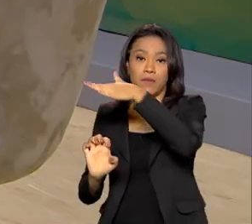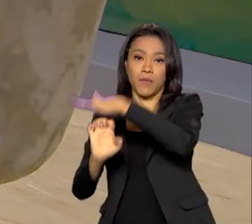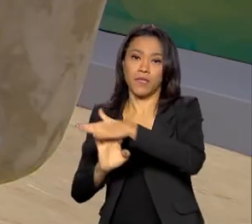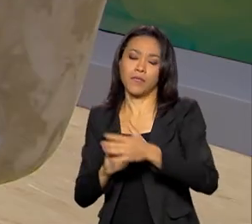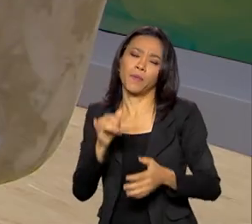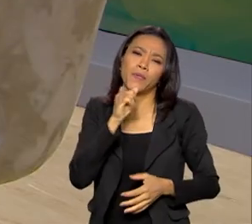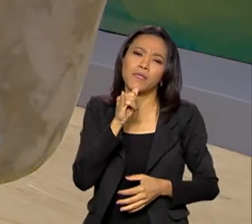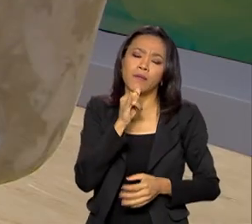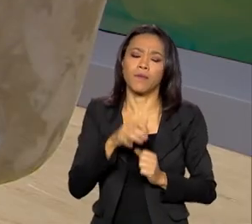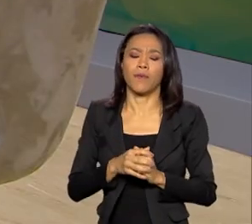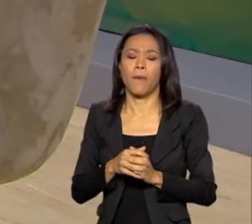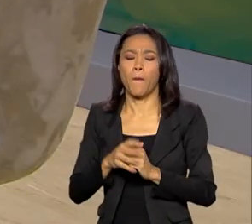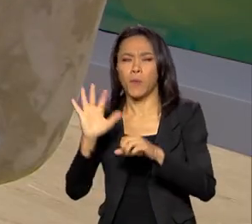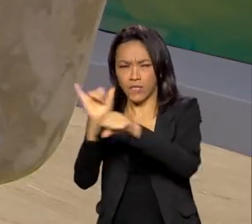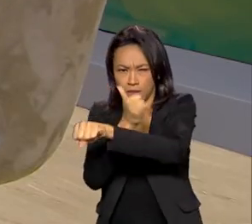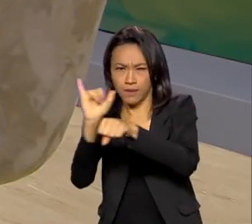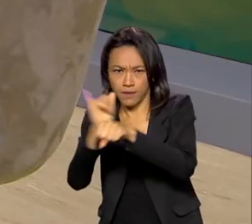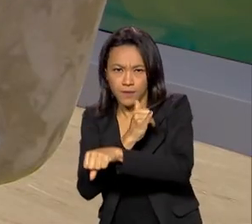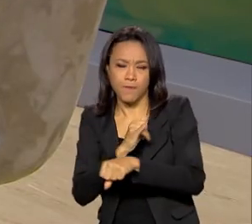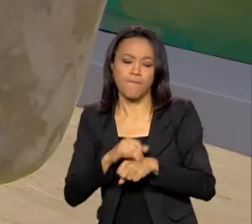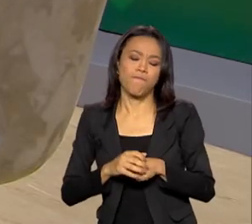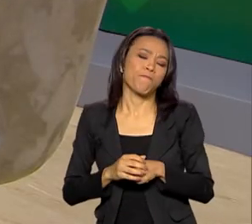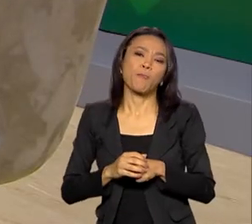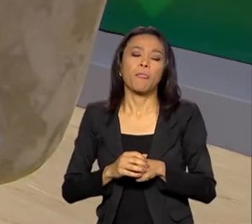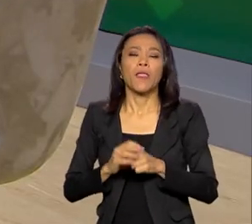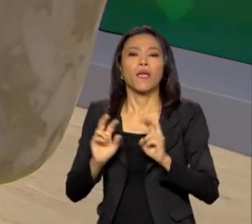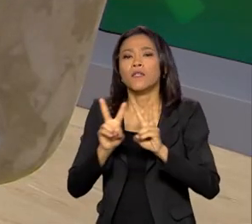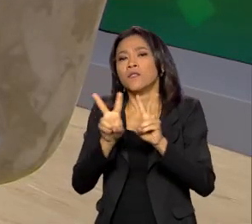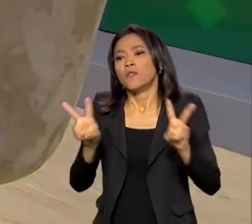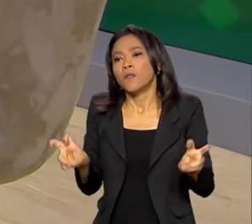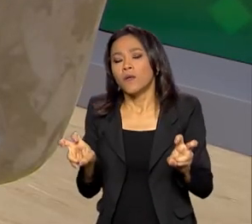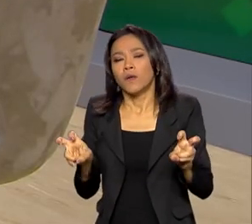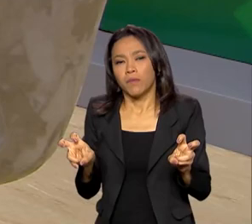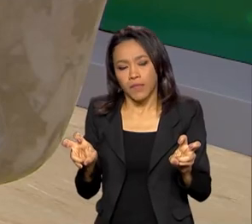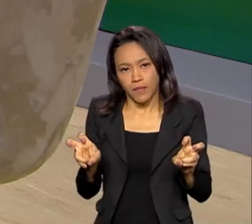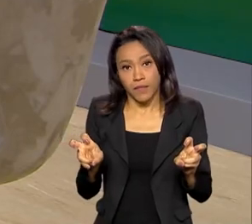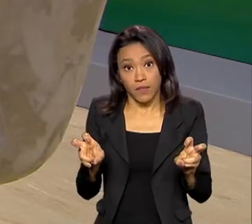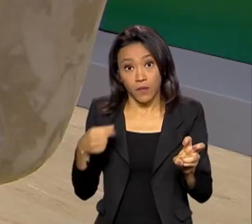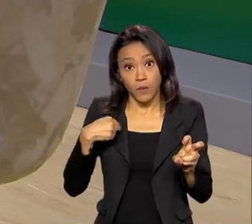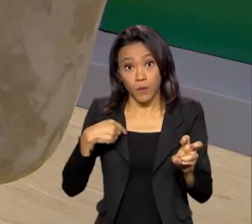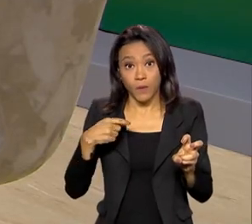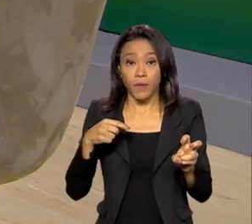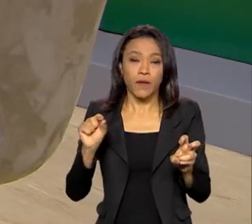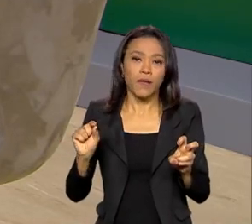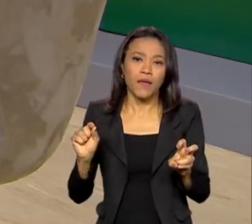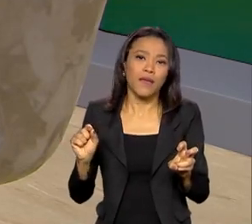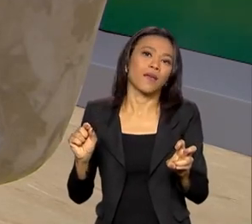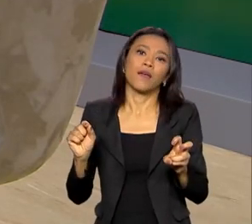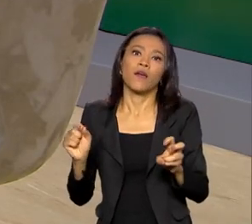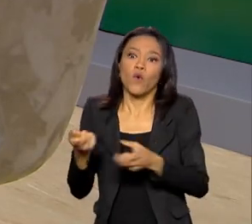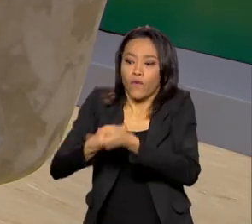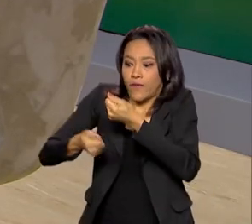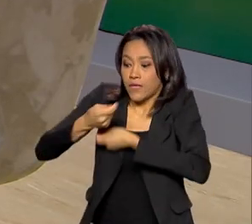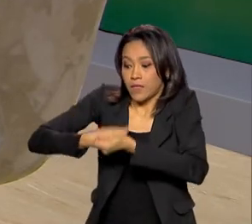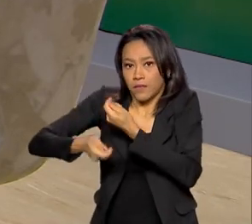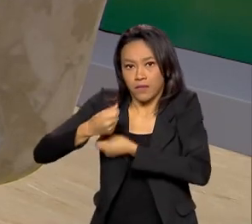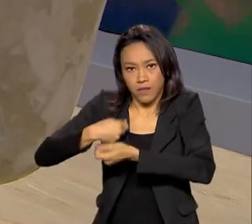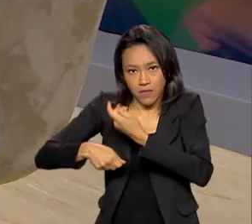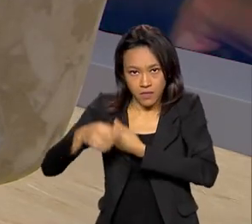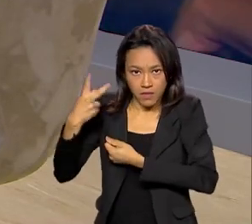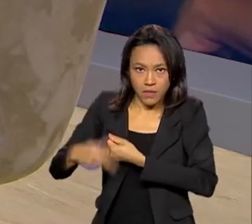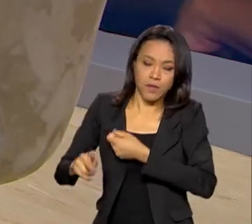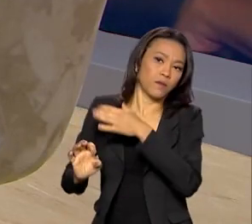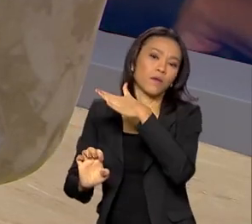por exemplo, as providências relacionadas ao saneamento financeiro da empresa,